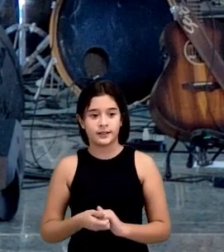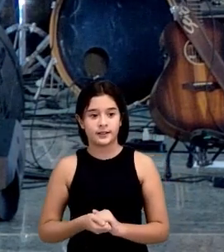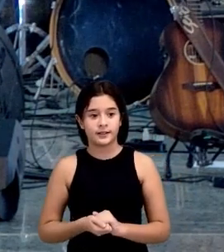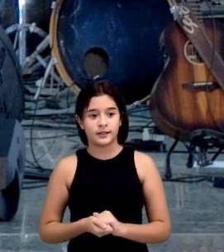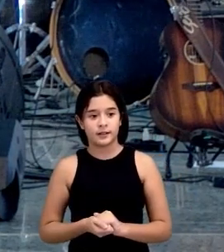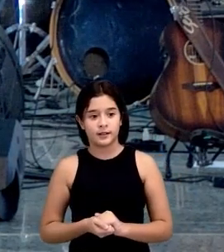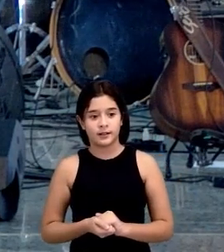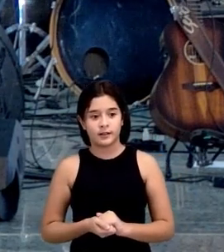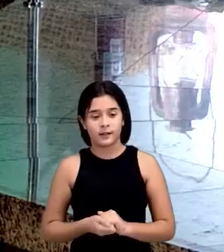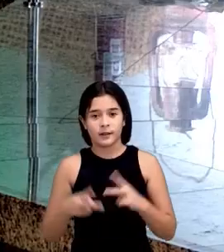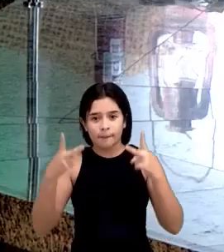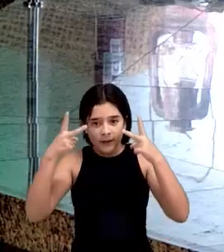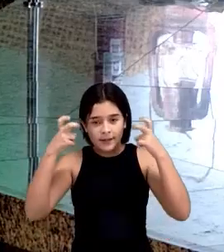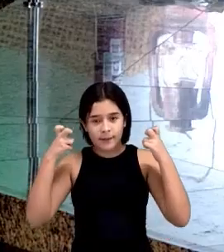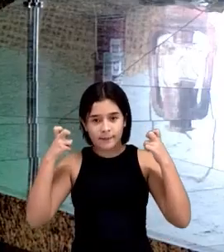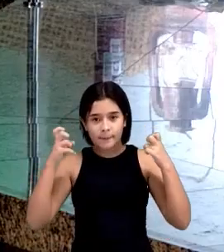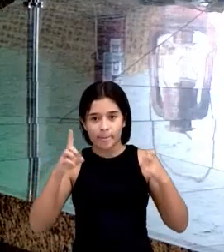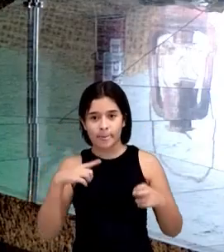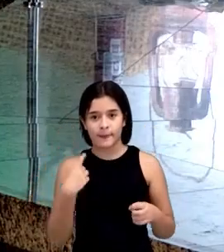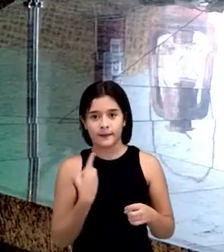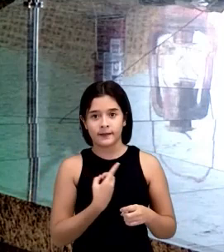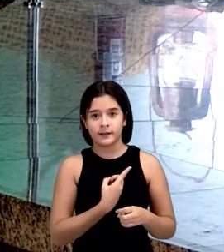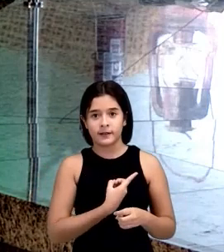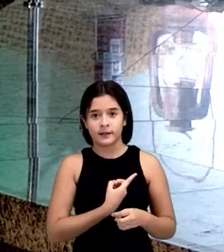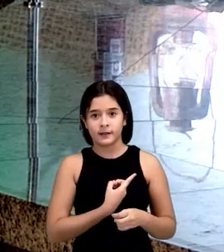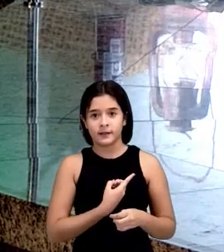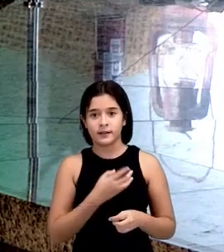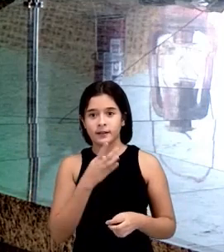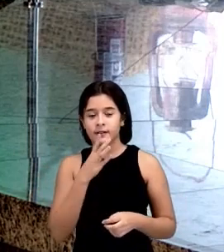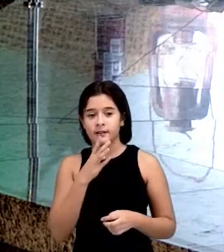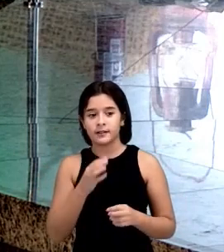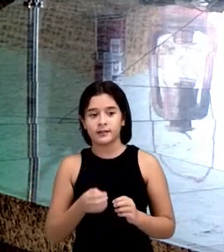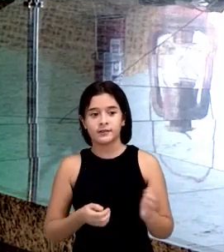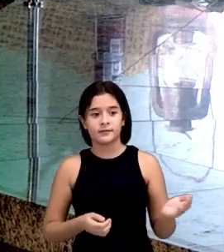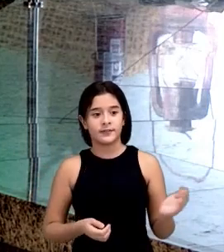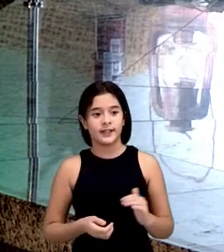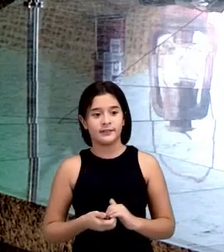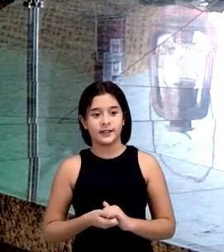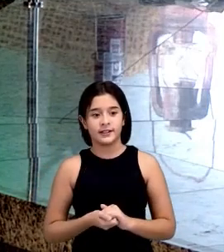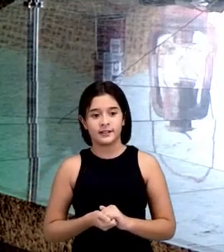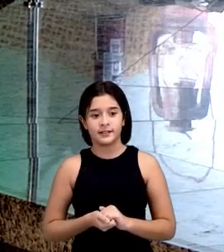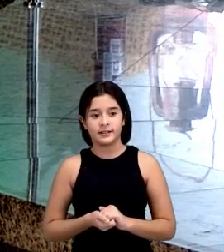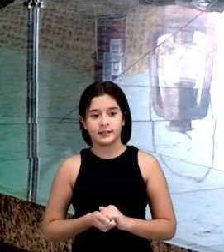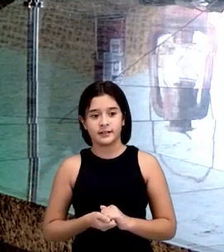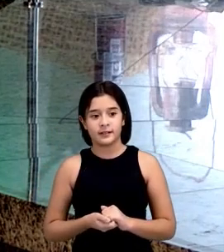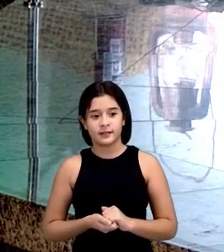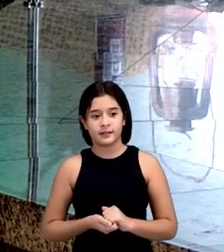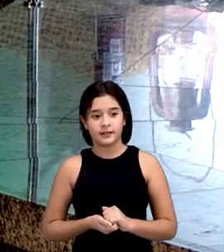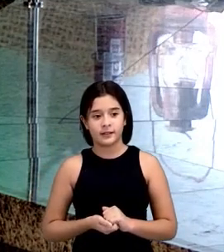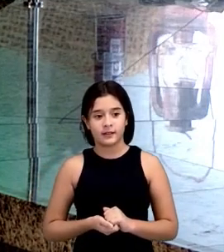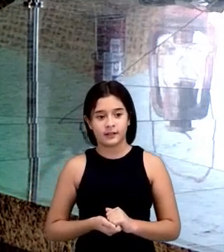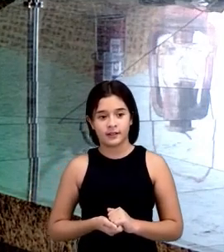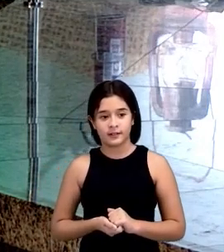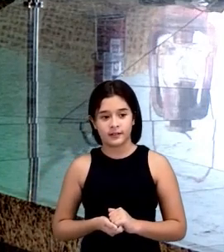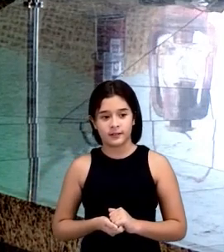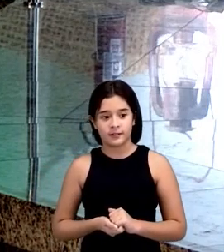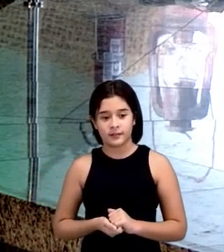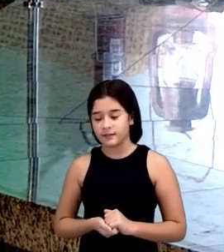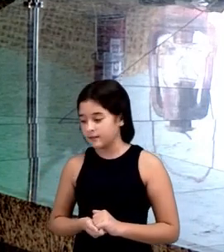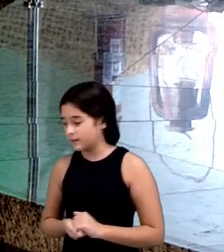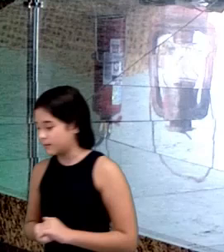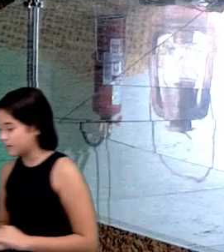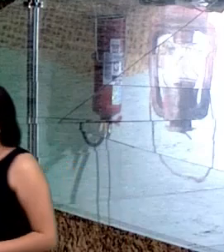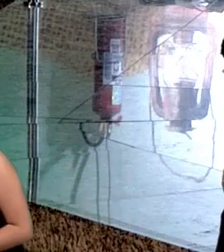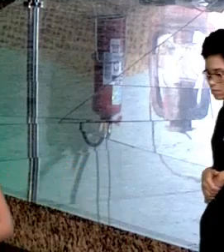respeito do elemento luz é muito simples. Tem a ver com as nossas obras. Não. Obras